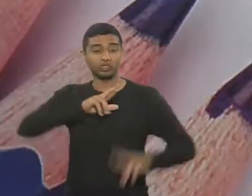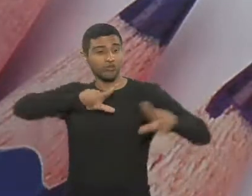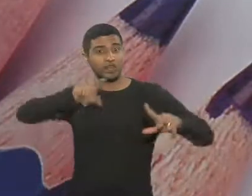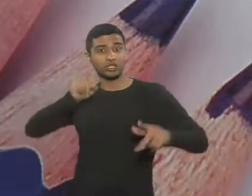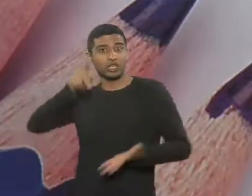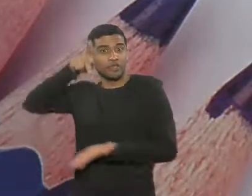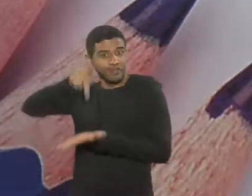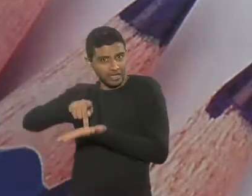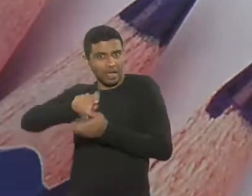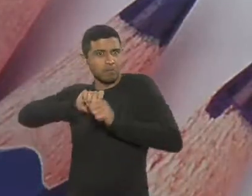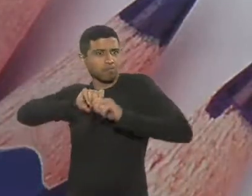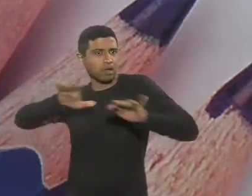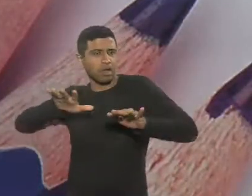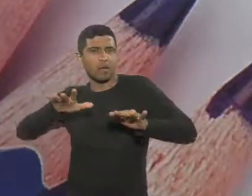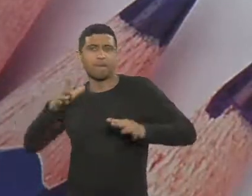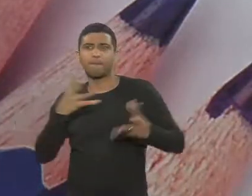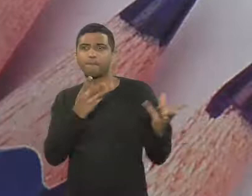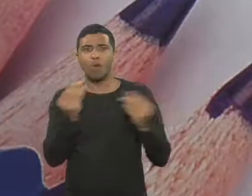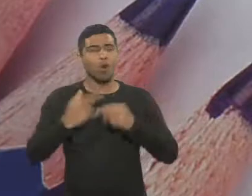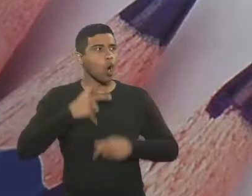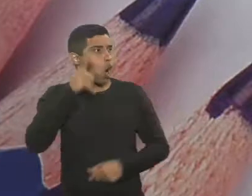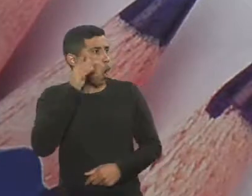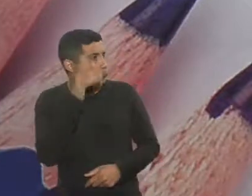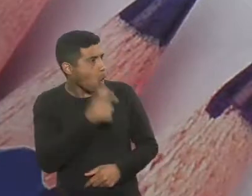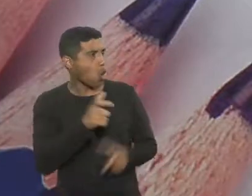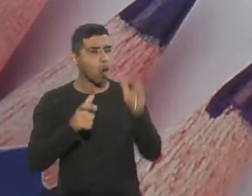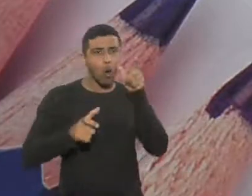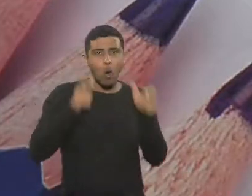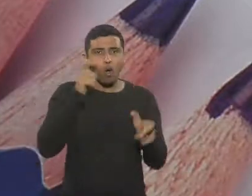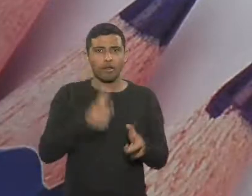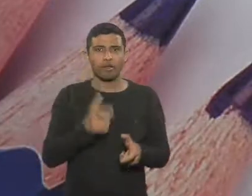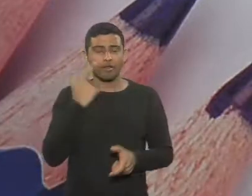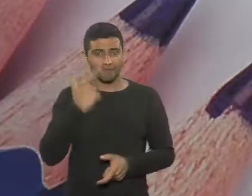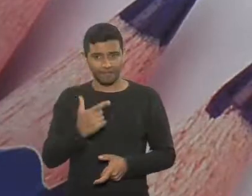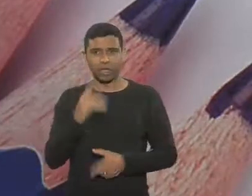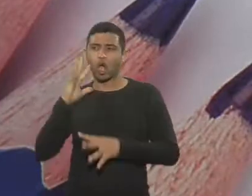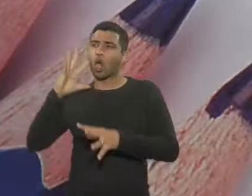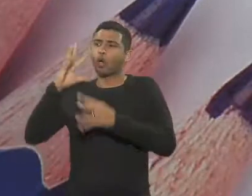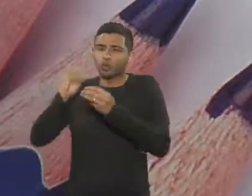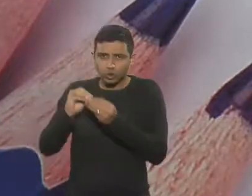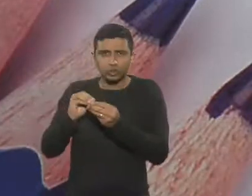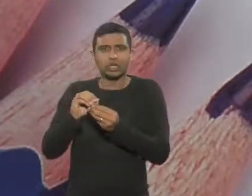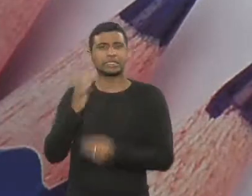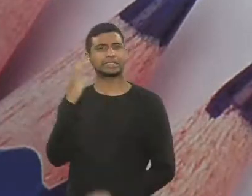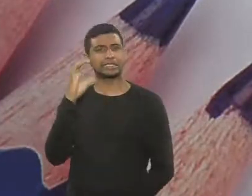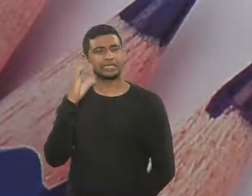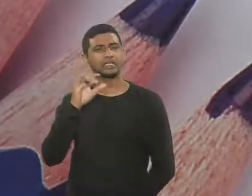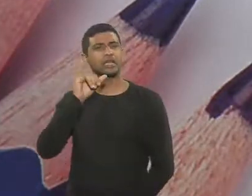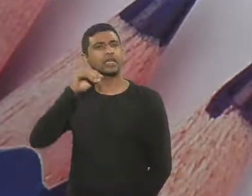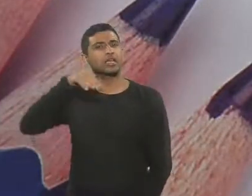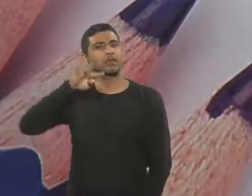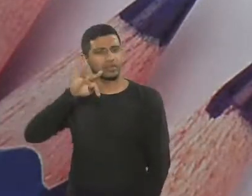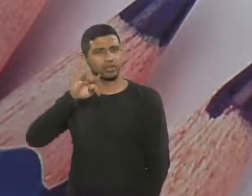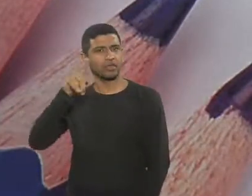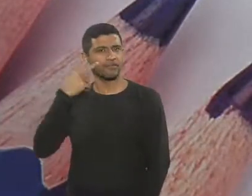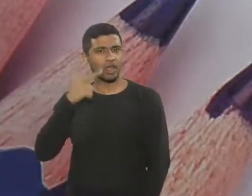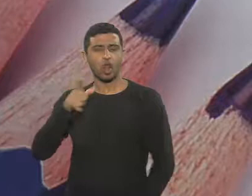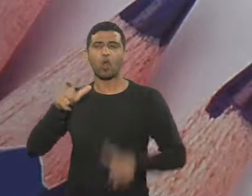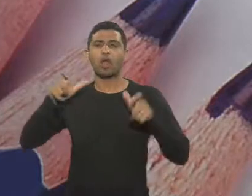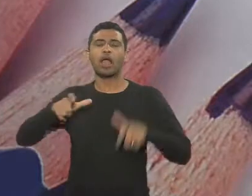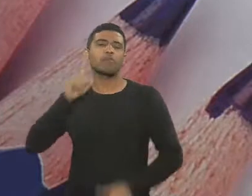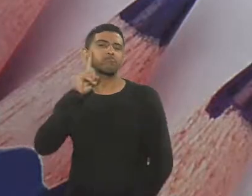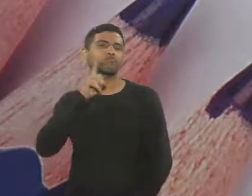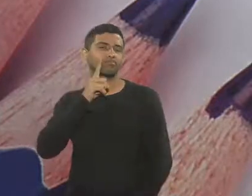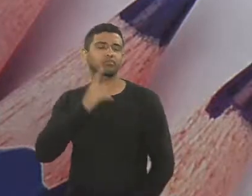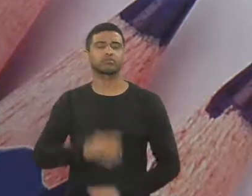e alcançam muito mais gente. A conclusão é de cientistas do MIT, Instituto de Tecnologia de Massachusetts,